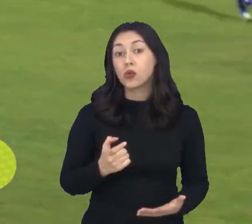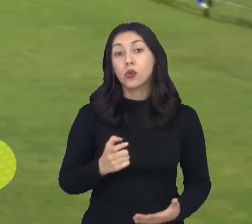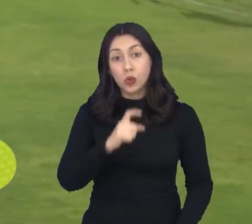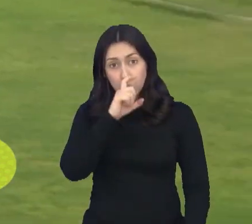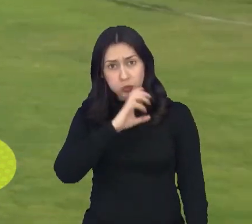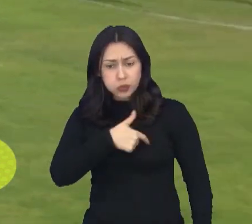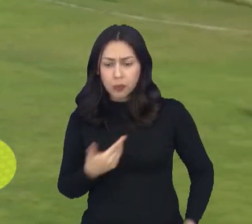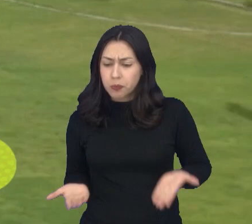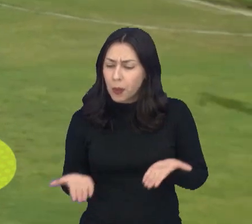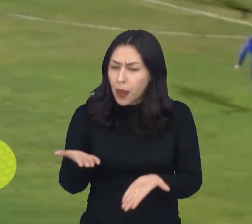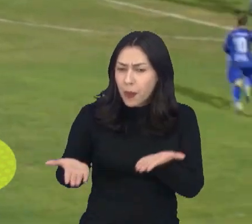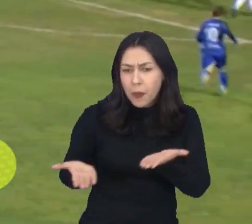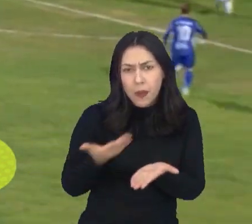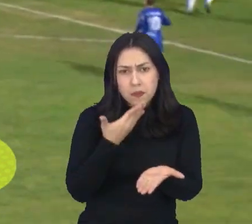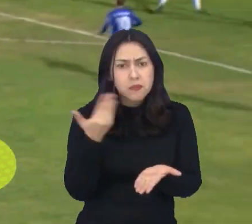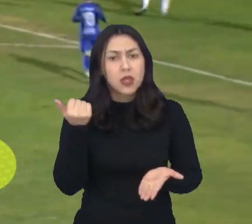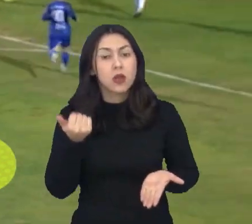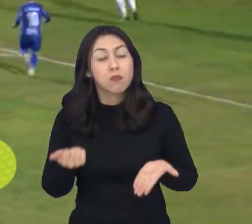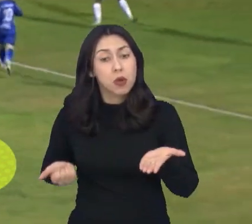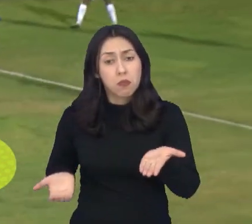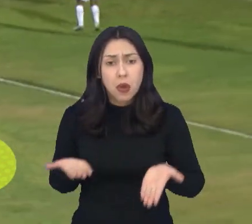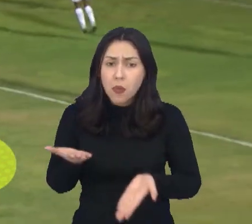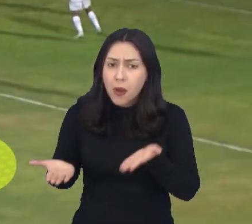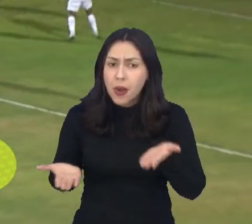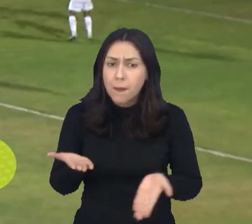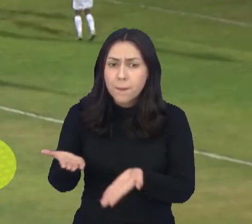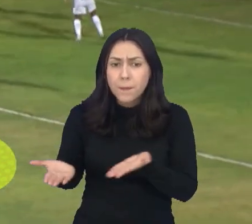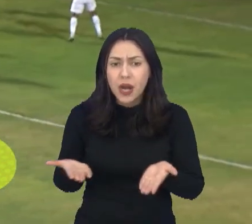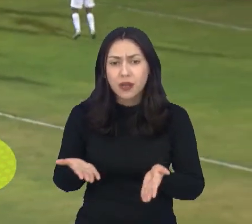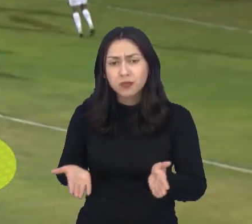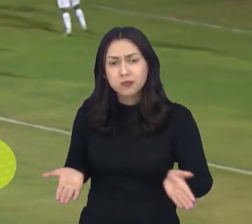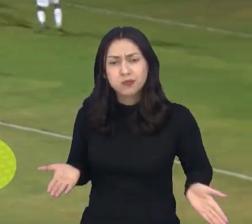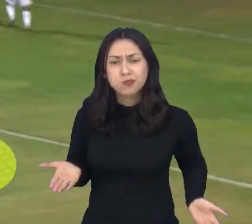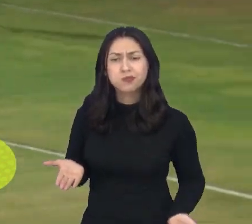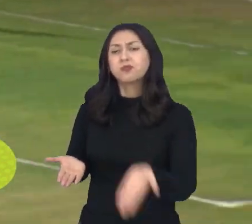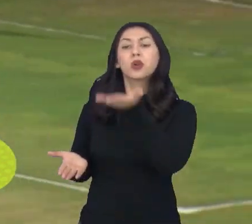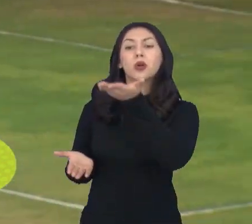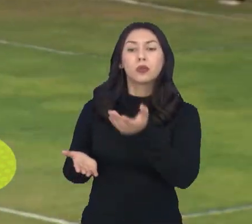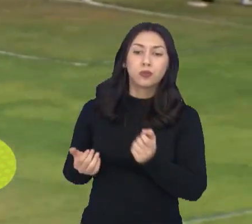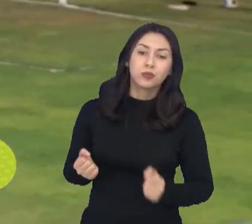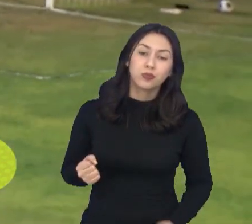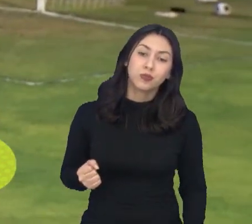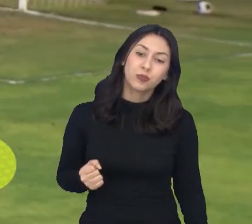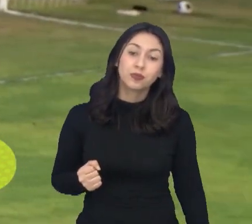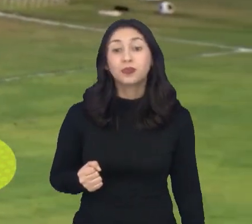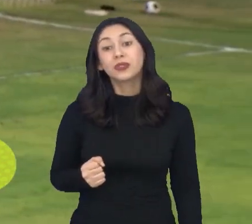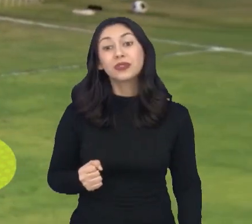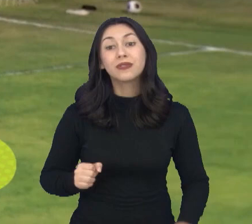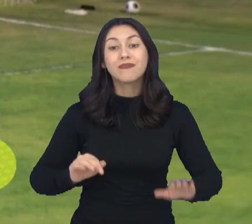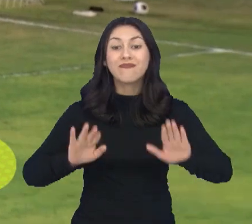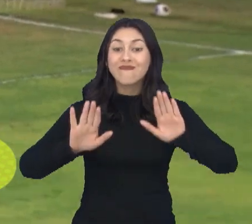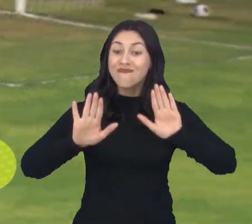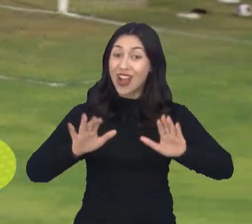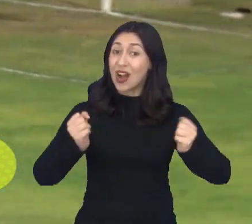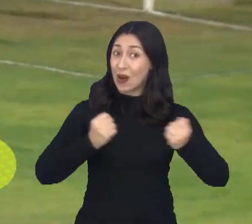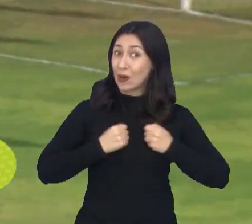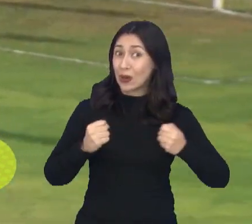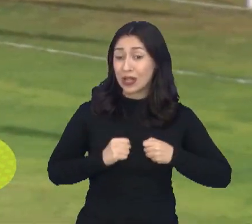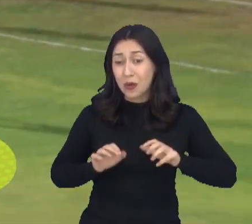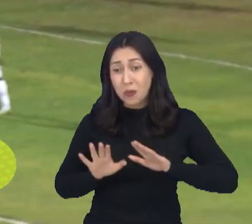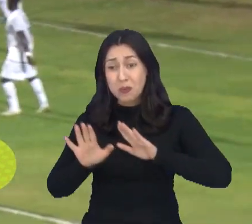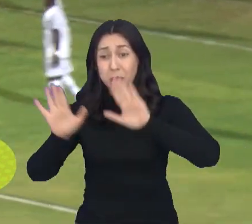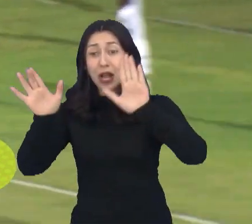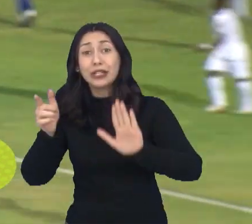melhorou. Berrone foi até a linha de fundo e colocou com GPS na cabeça de tanque, mas David Becker fez um milagre